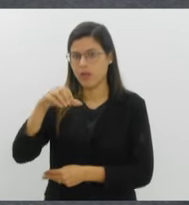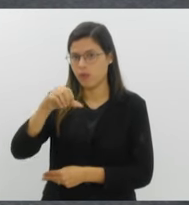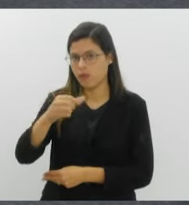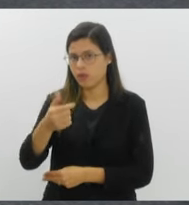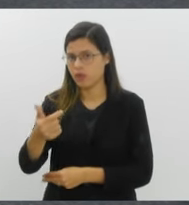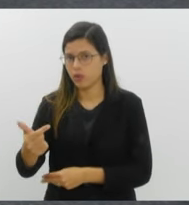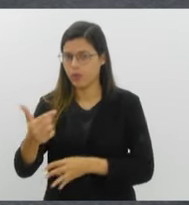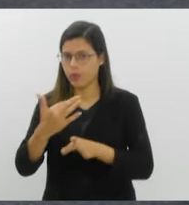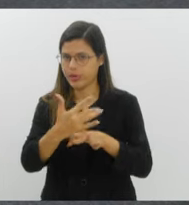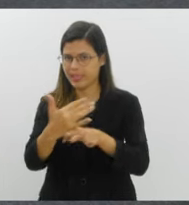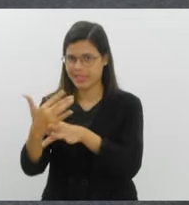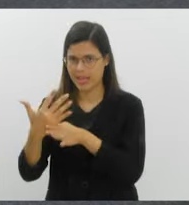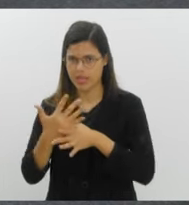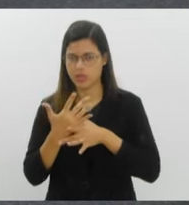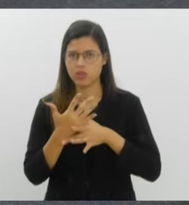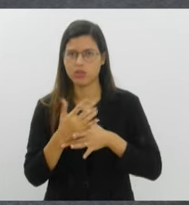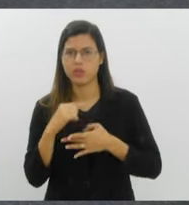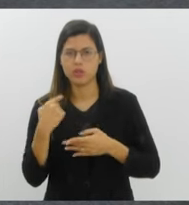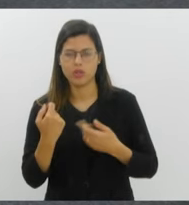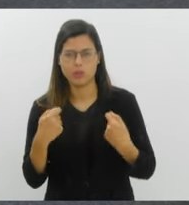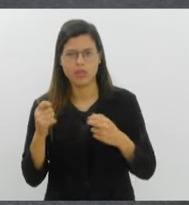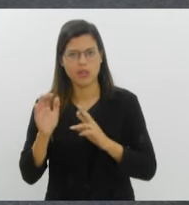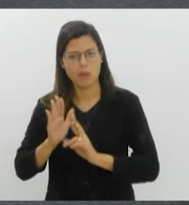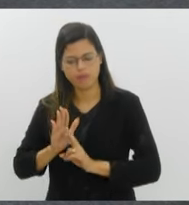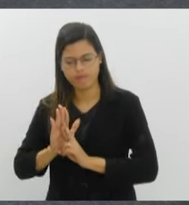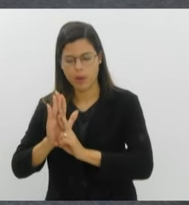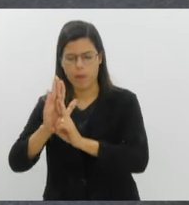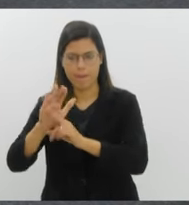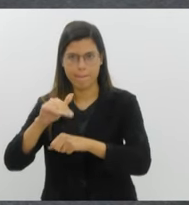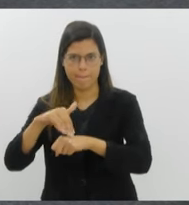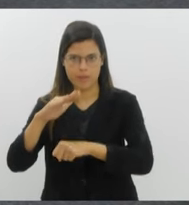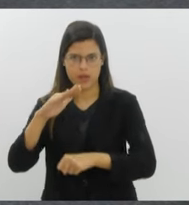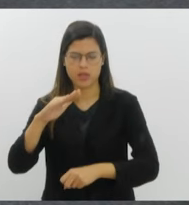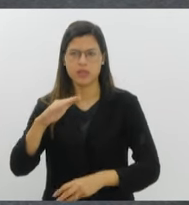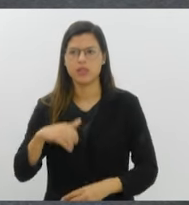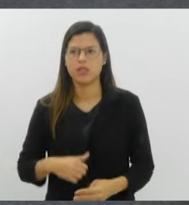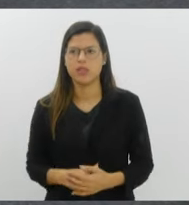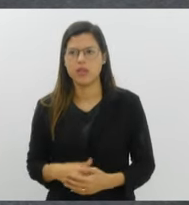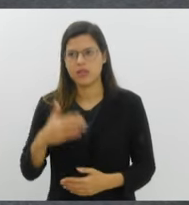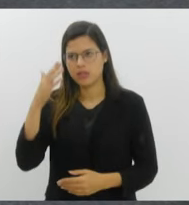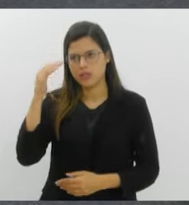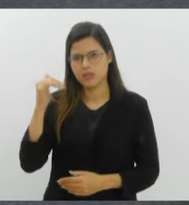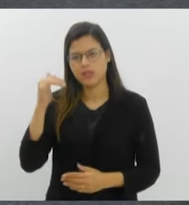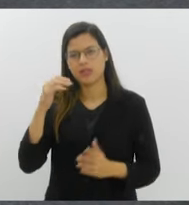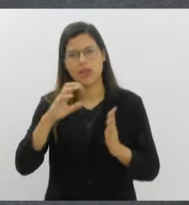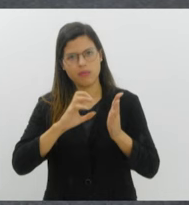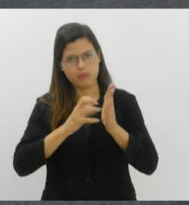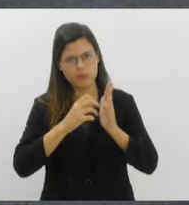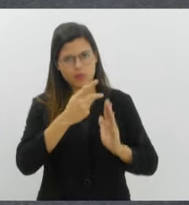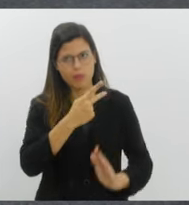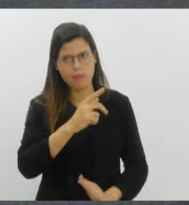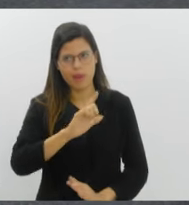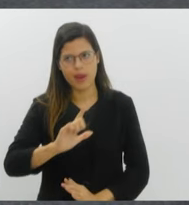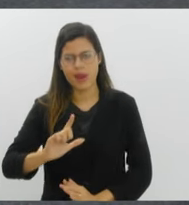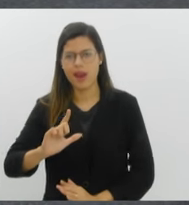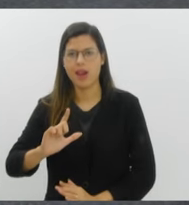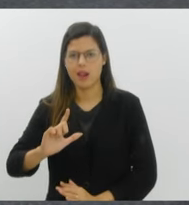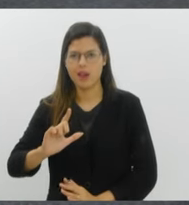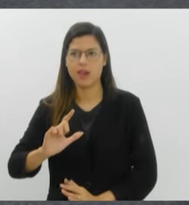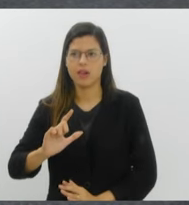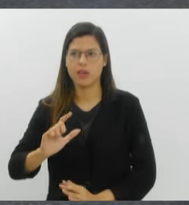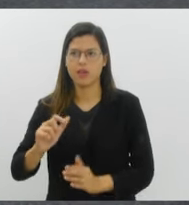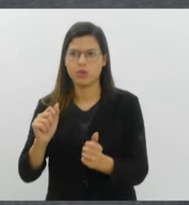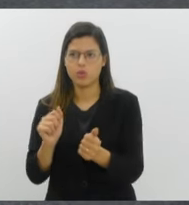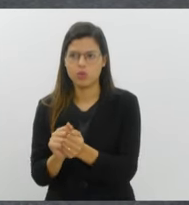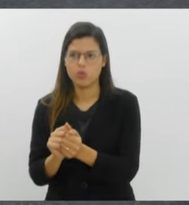municípios e a gente precisa cada vez mais desse tipo de representatividade. Sei que Vossa Excelência é do PL, entra junto aí da base